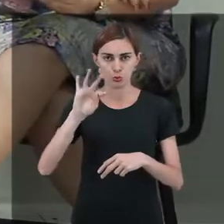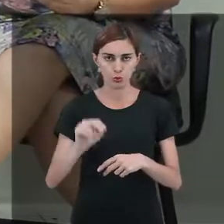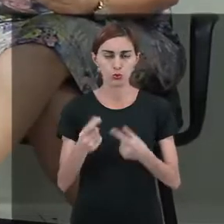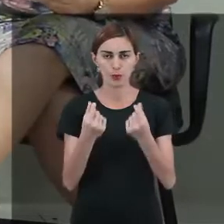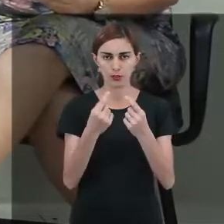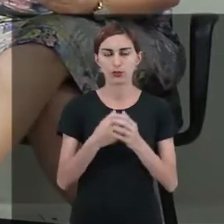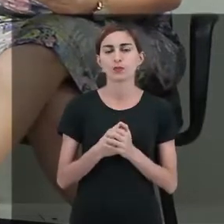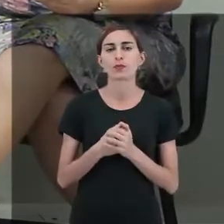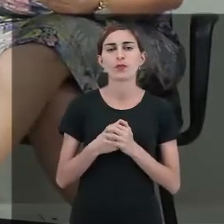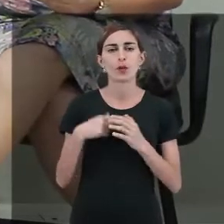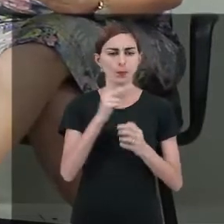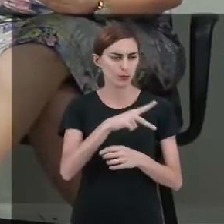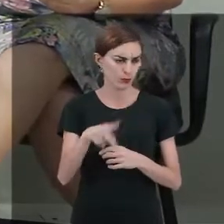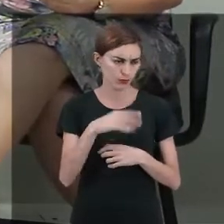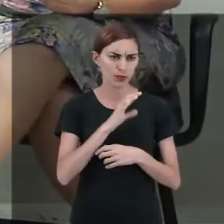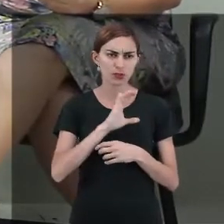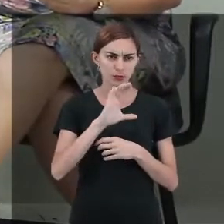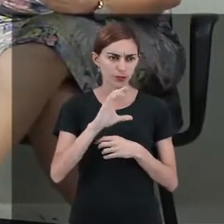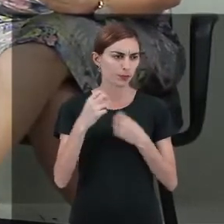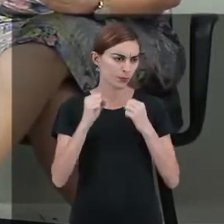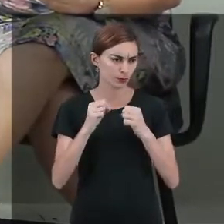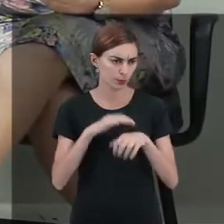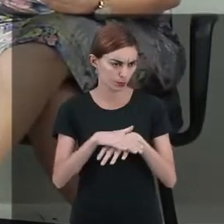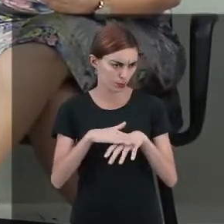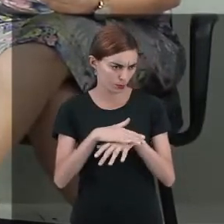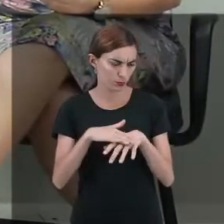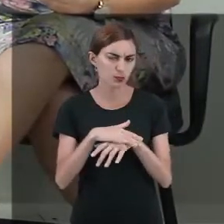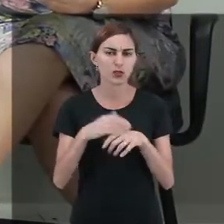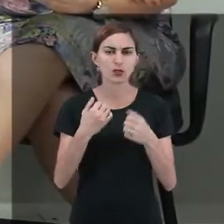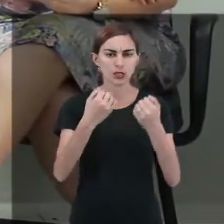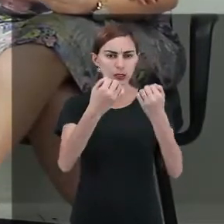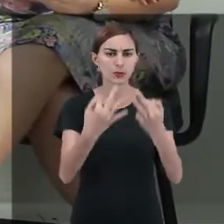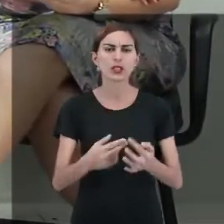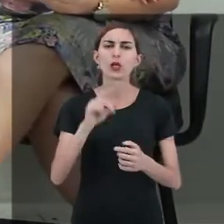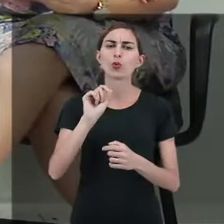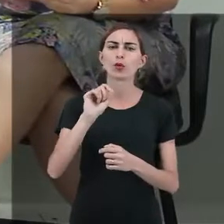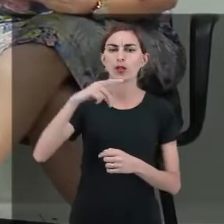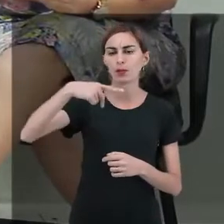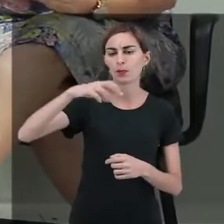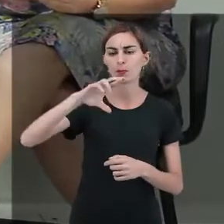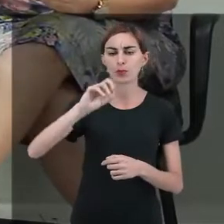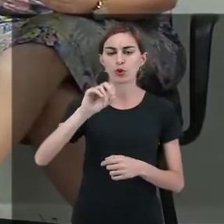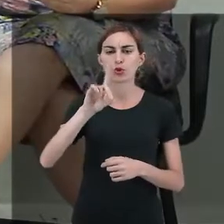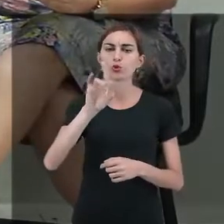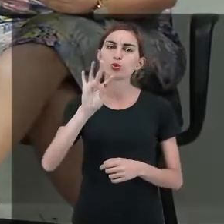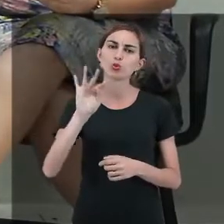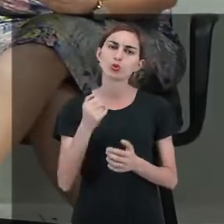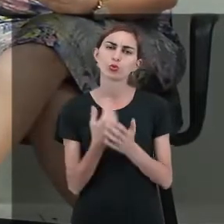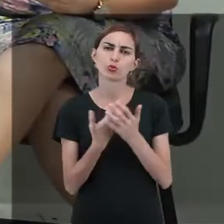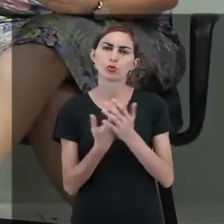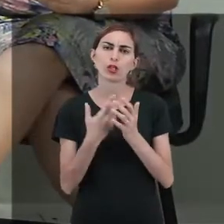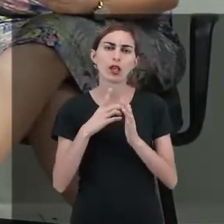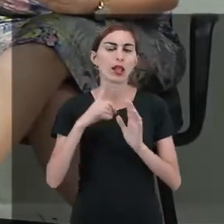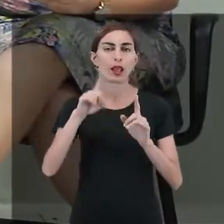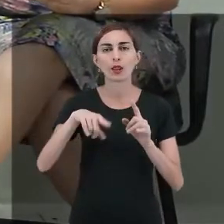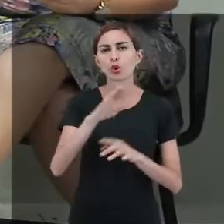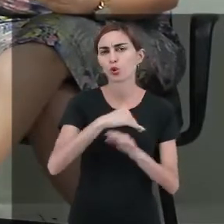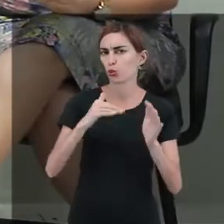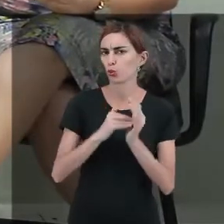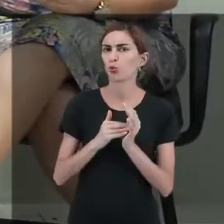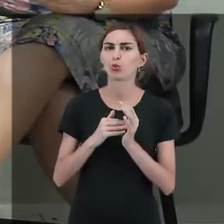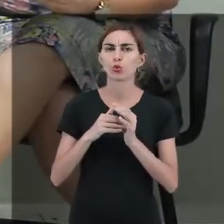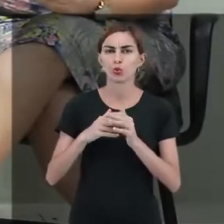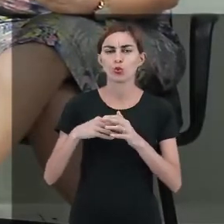Carlos, para a gente começar essa conversa, o senhor pode definir para a gente produto? Produto, estudante, é tudo aquilo que é oferecido ao